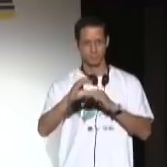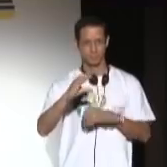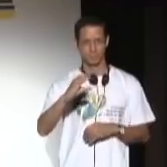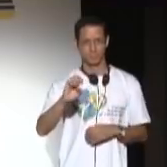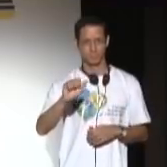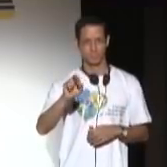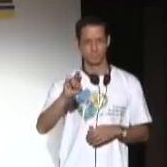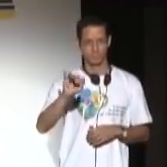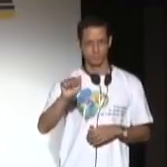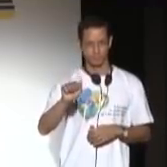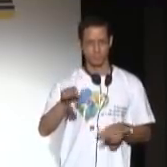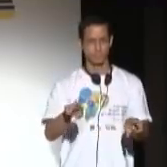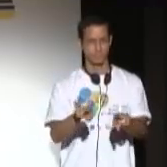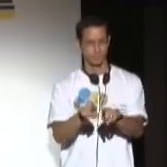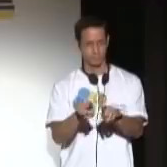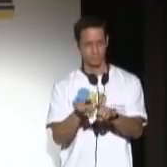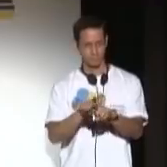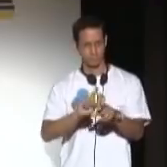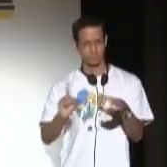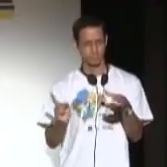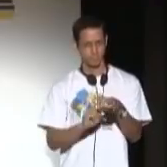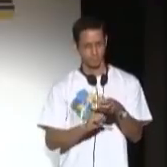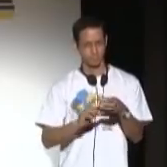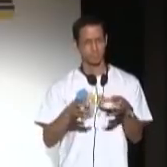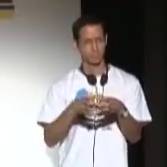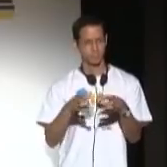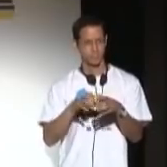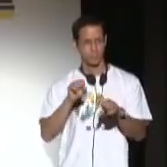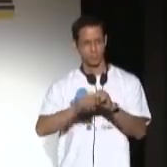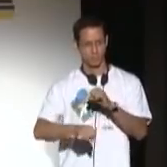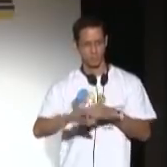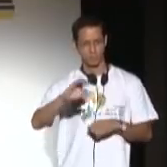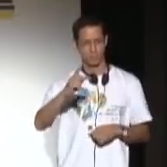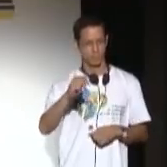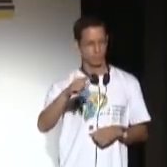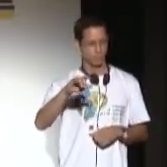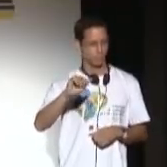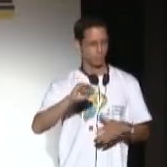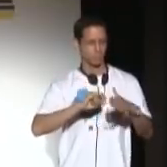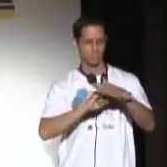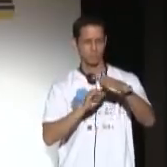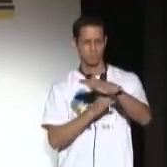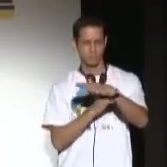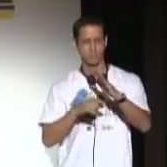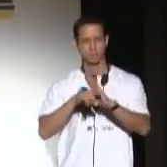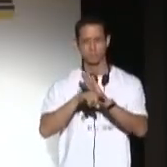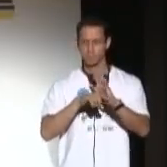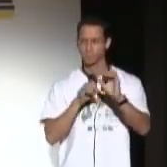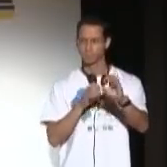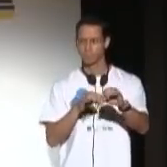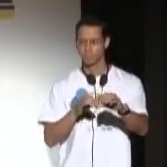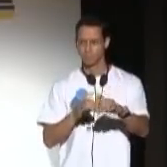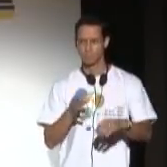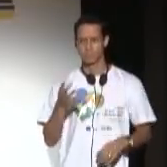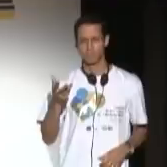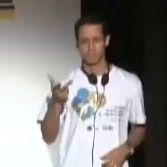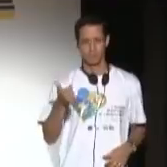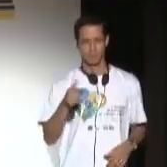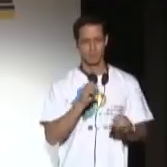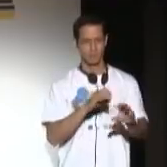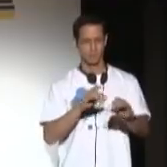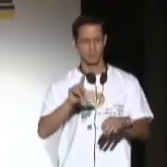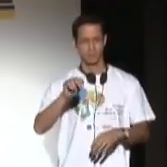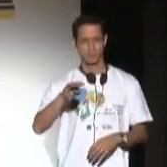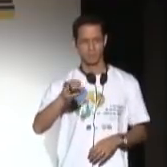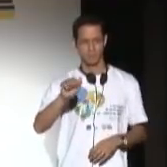Ceabra. Também faço parte do grupo de formadores do Instituto Chapada de Educação e Pesquisa. Sou talento da educação pela Fundação